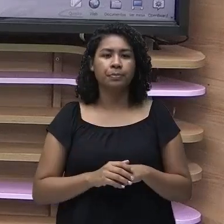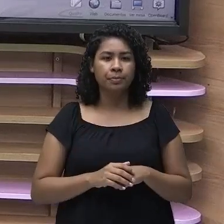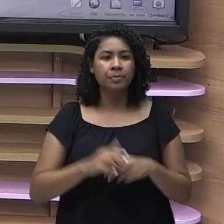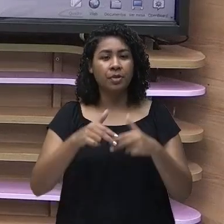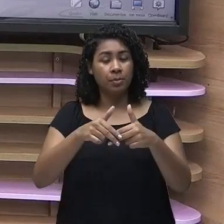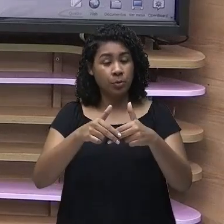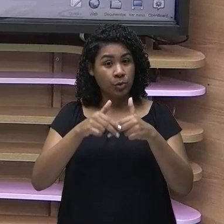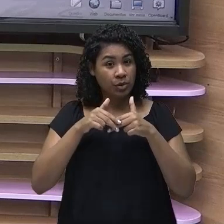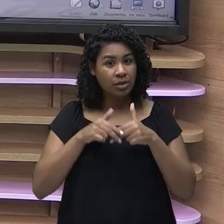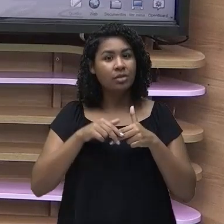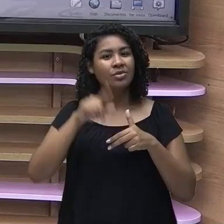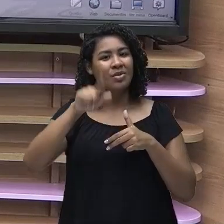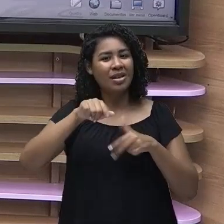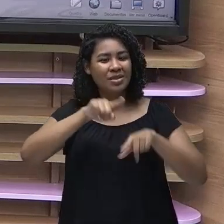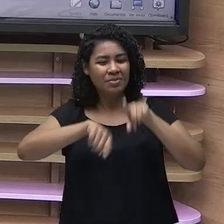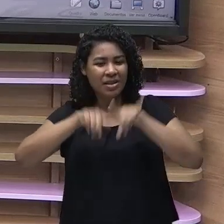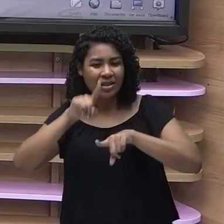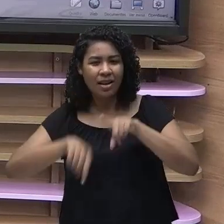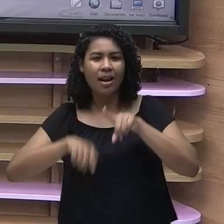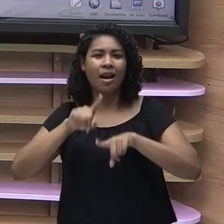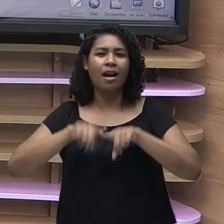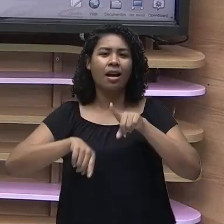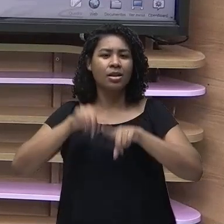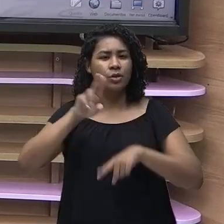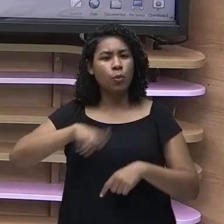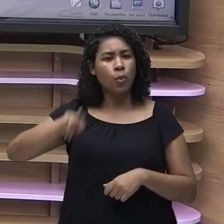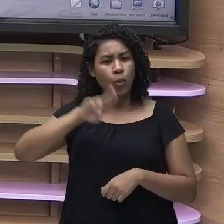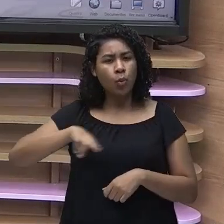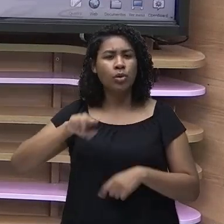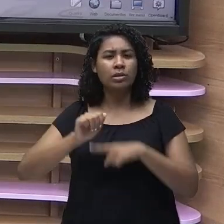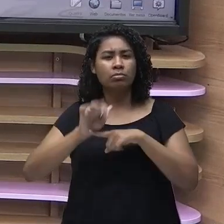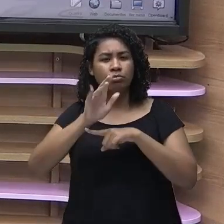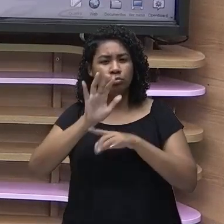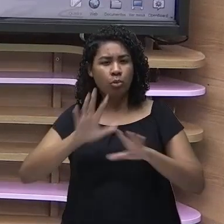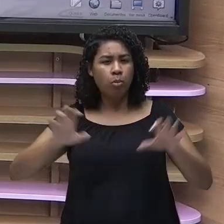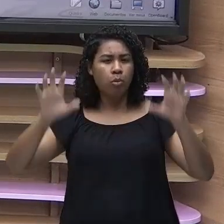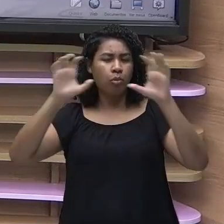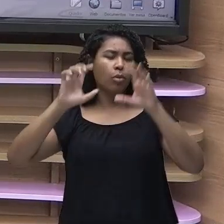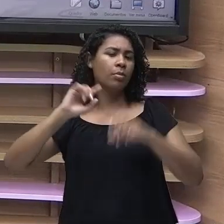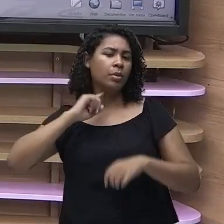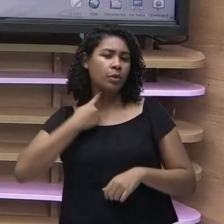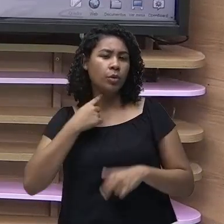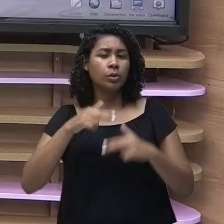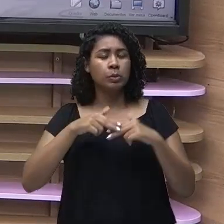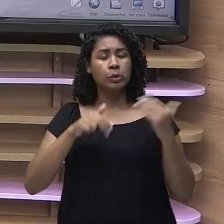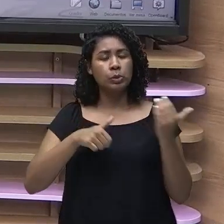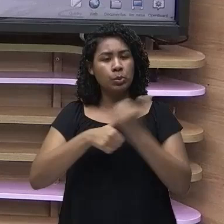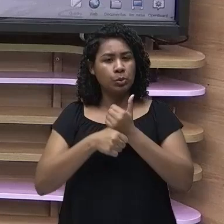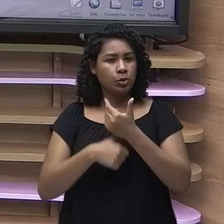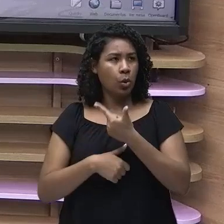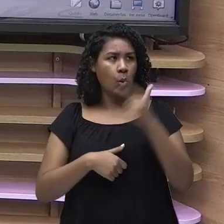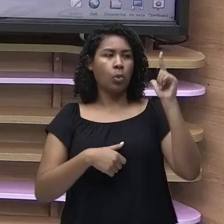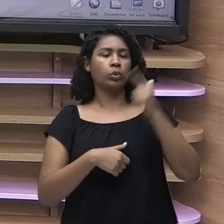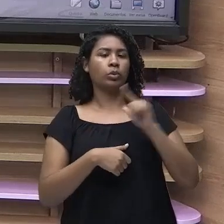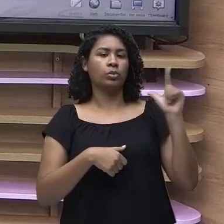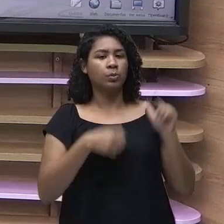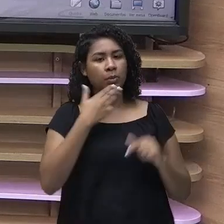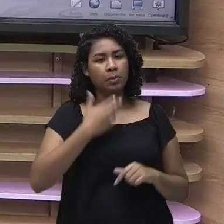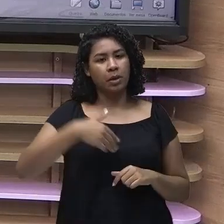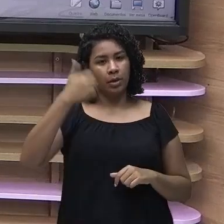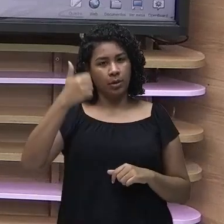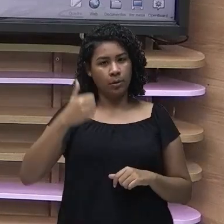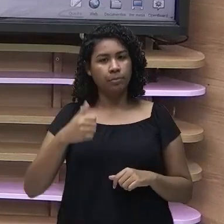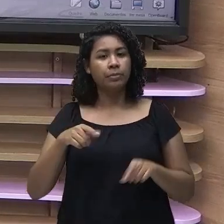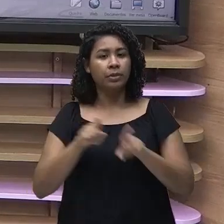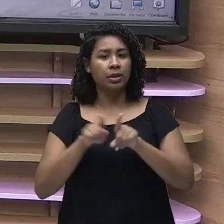realmente retirar, né, produtos que utilizam aí esses gases e substituir por outros, né, em relacionar